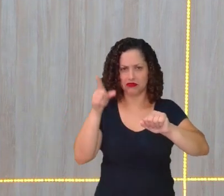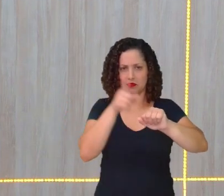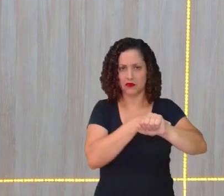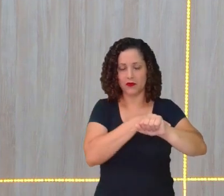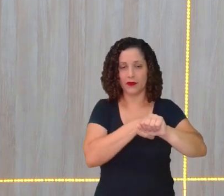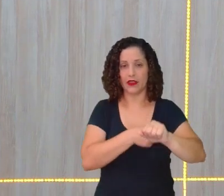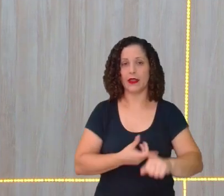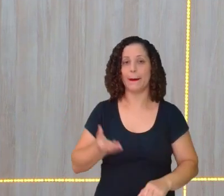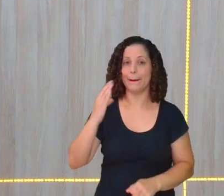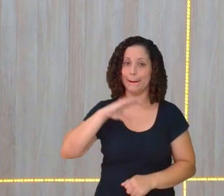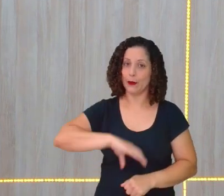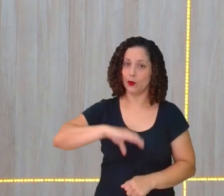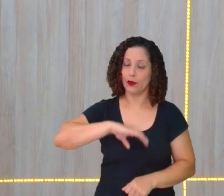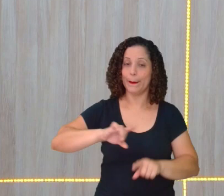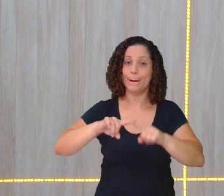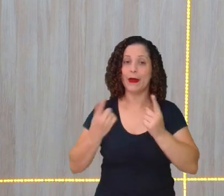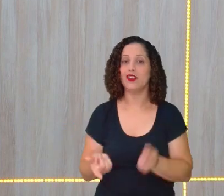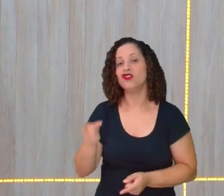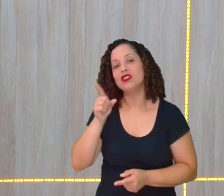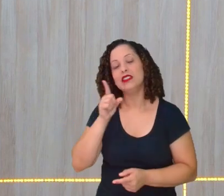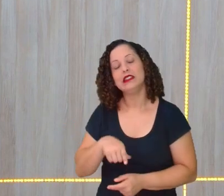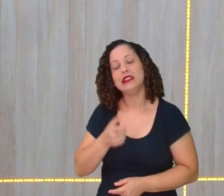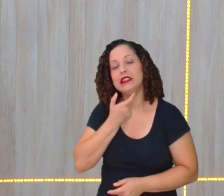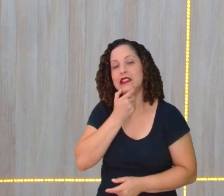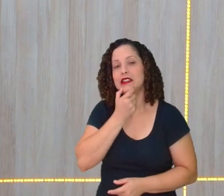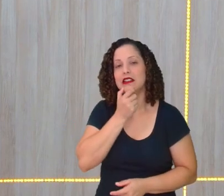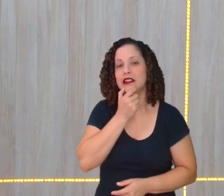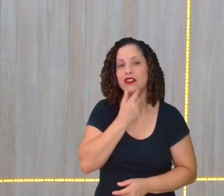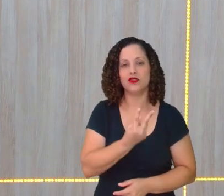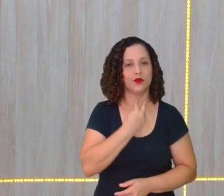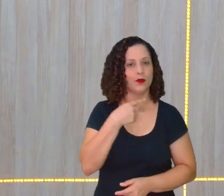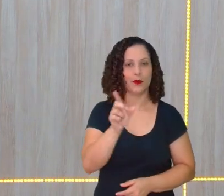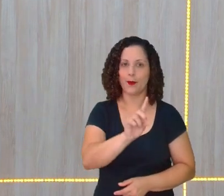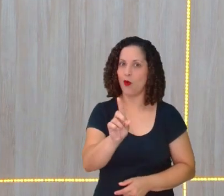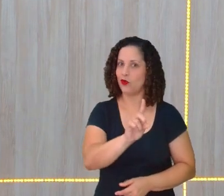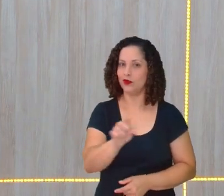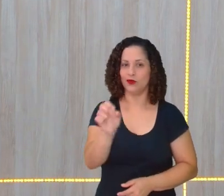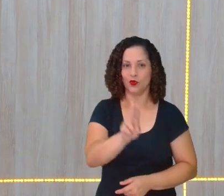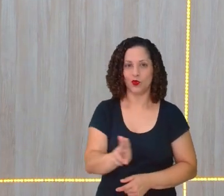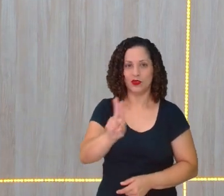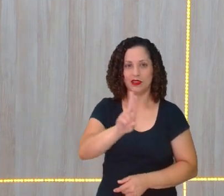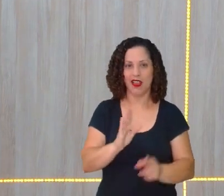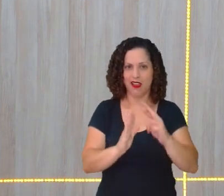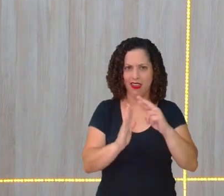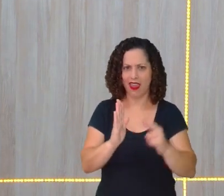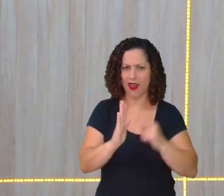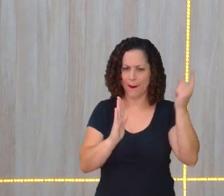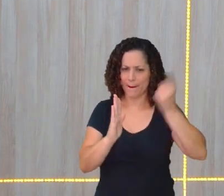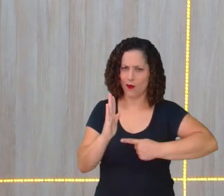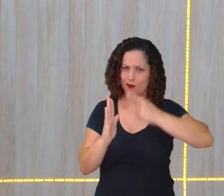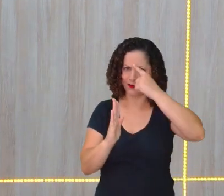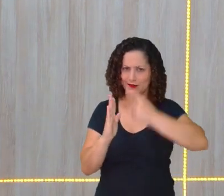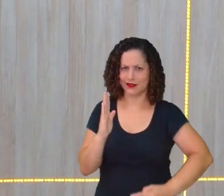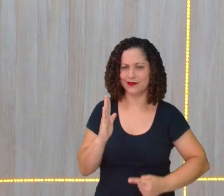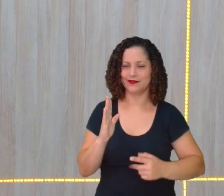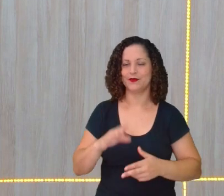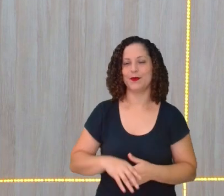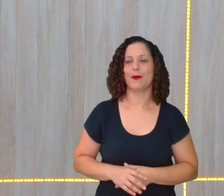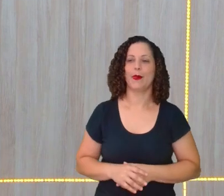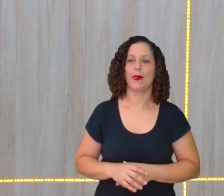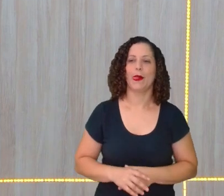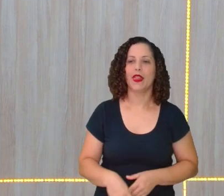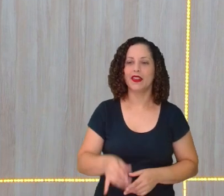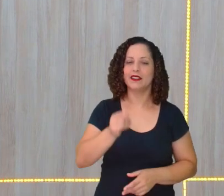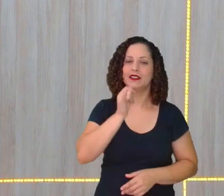ele é proibido, não é para usar, tá? Não é nem facultativo, tá? Então, aí eu coloquei